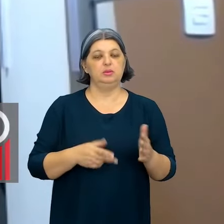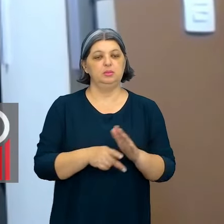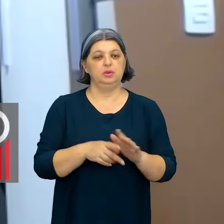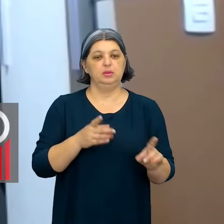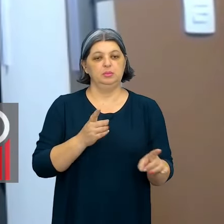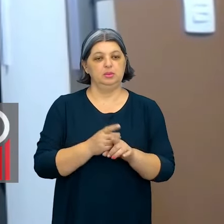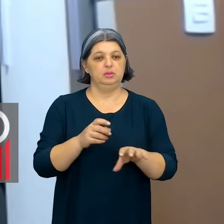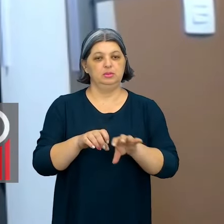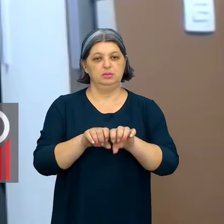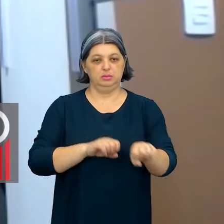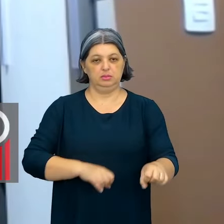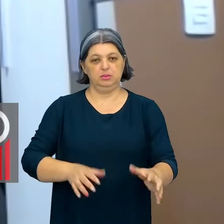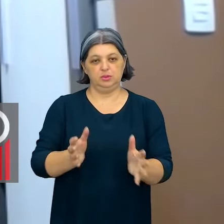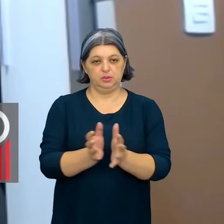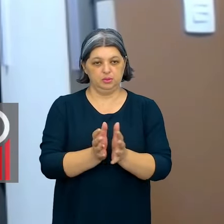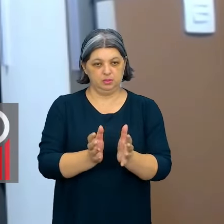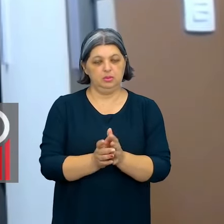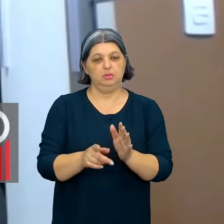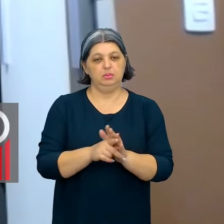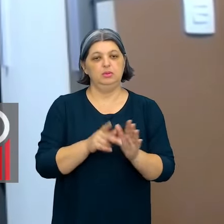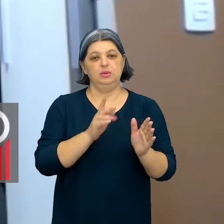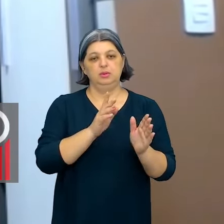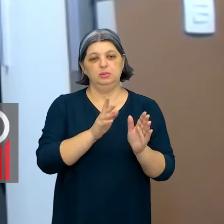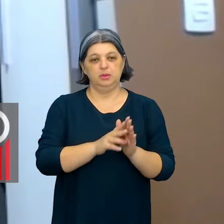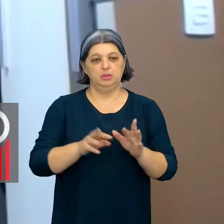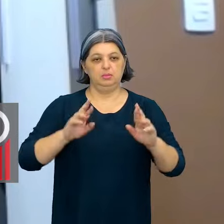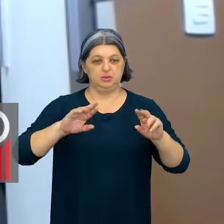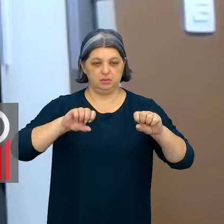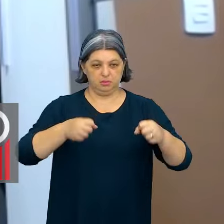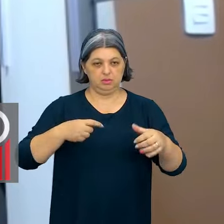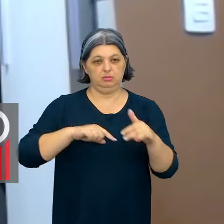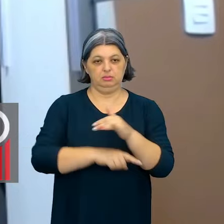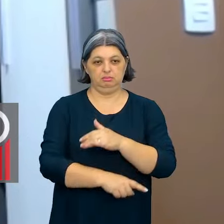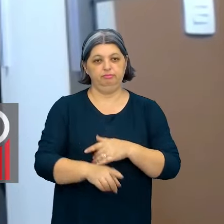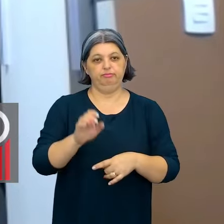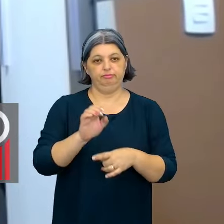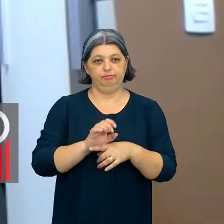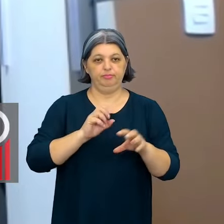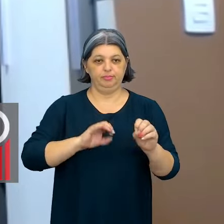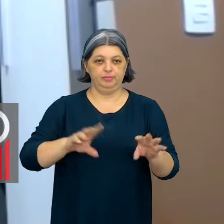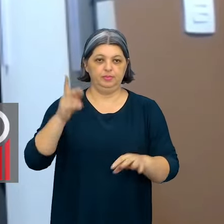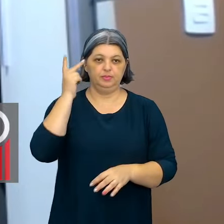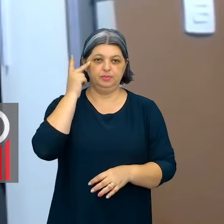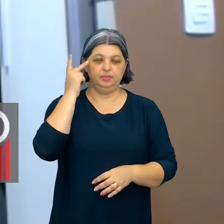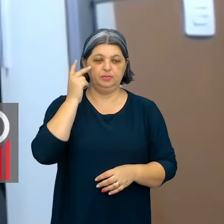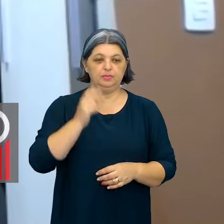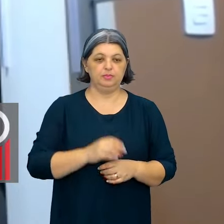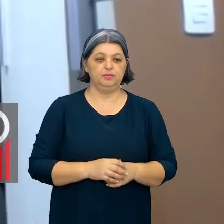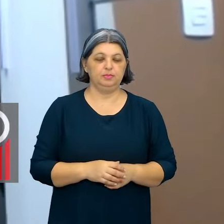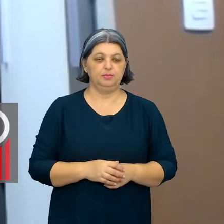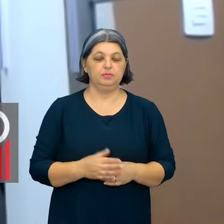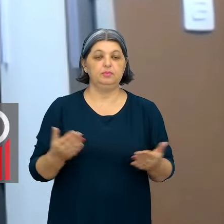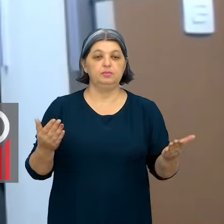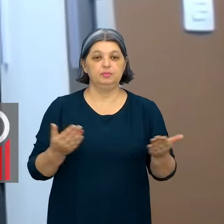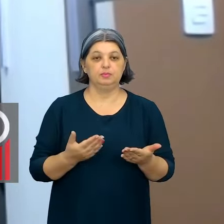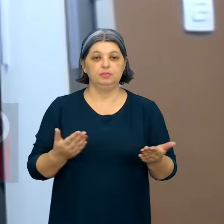ano série, do Programa de Recuperação e Aprofundamento da Rede Estadual de Ensino de São Paulo.